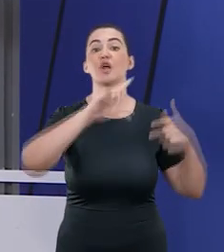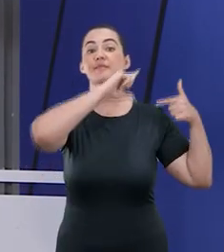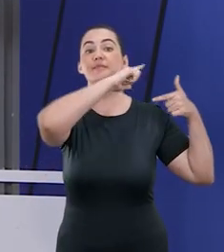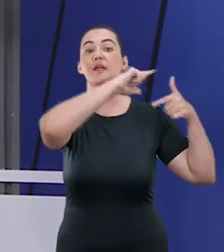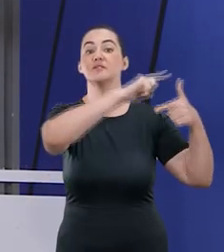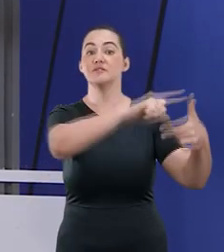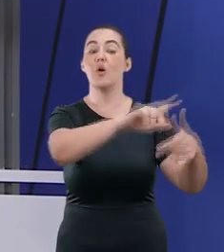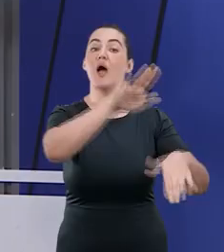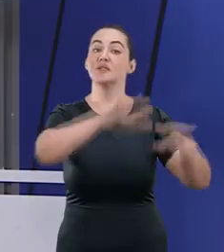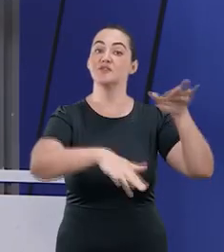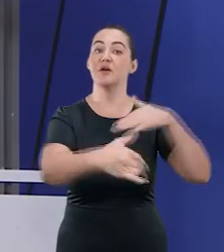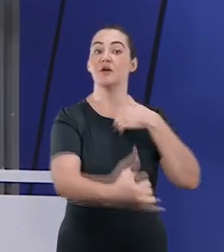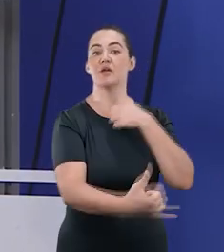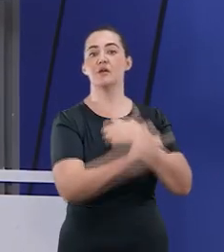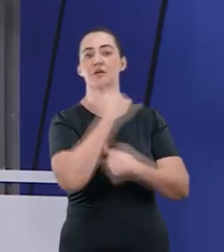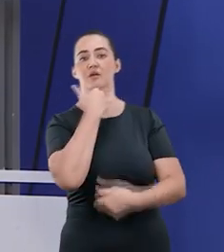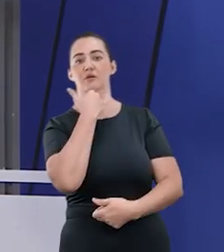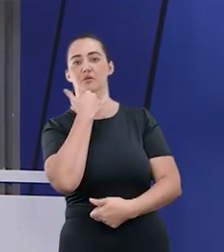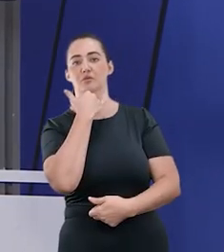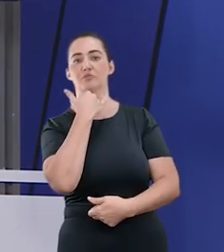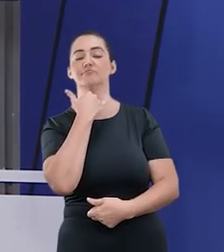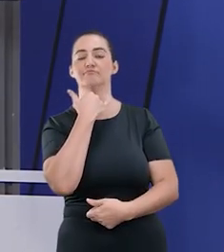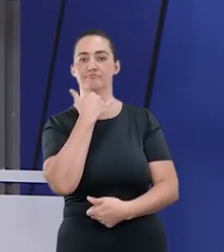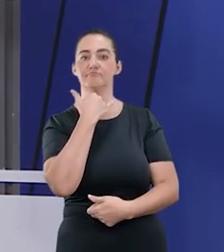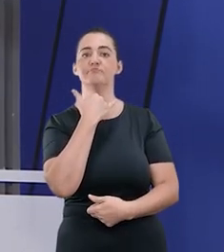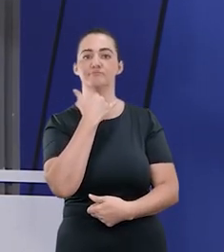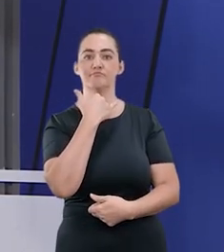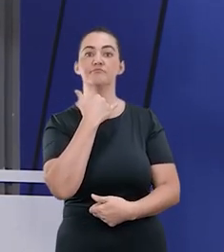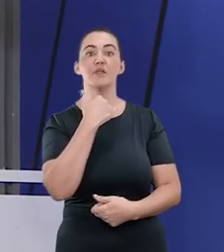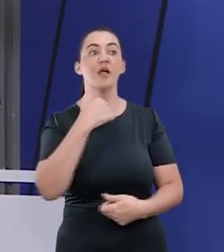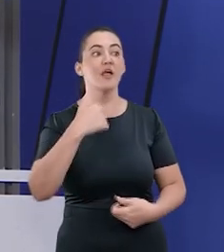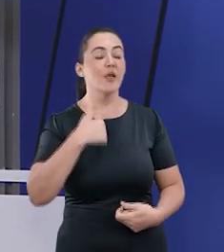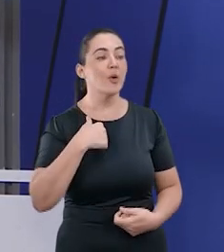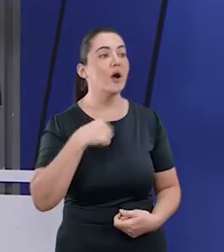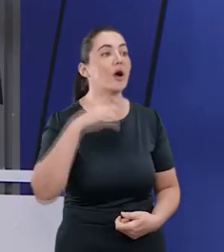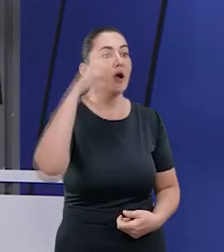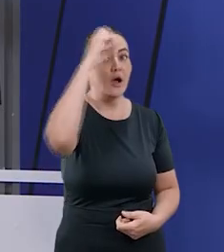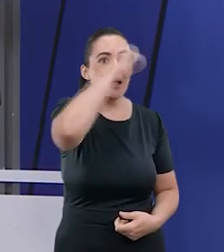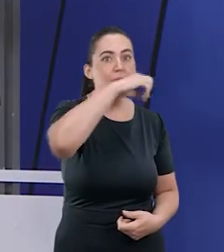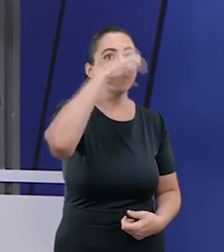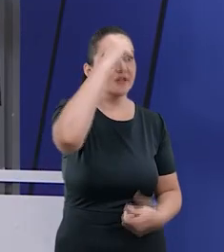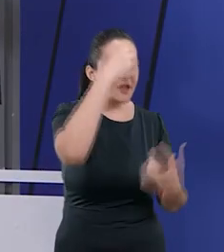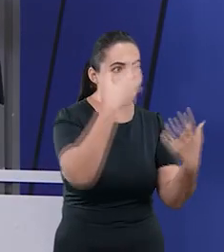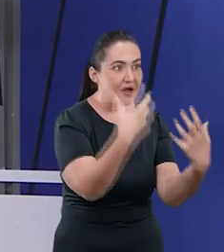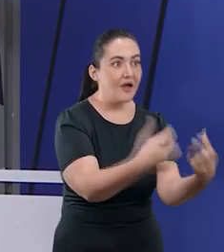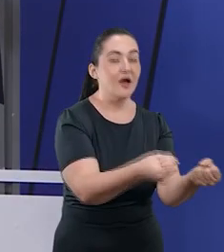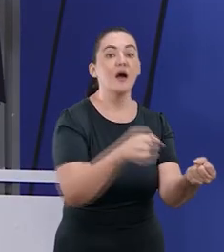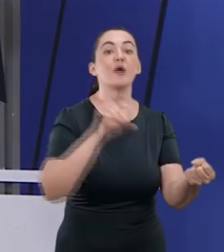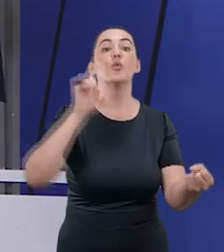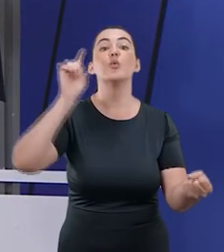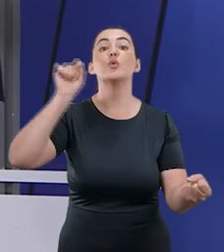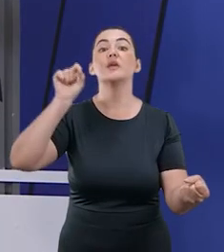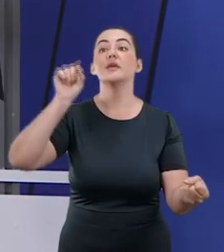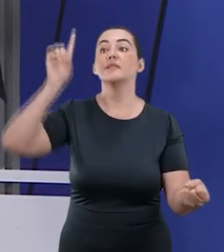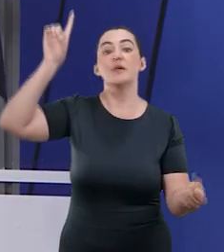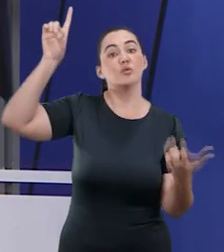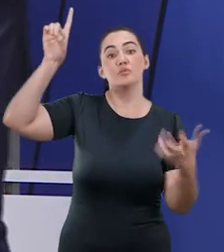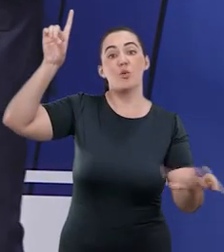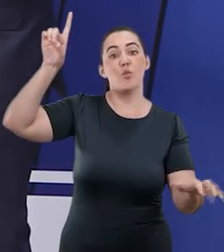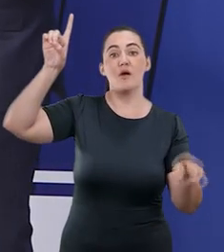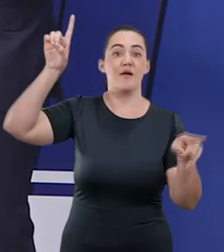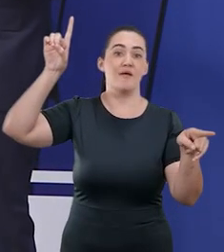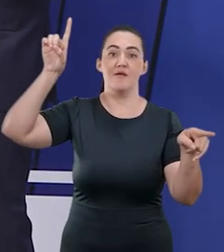engano. Isso aqui é levar as pessoas para a prática daquilo que Deus não quer. Entendeu? Ficou bem claro para